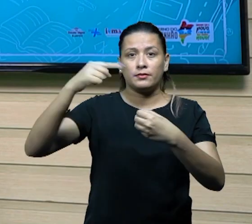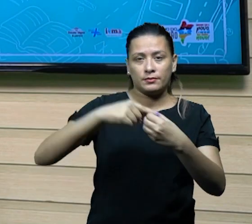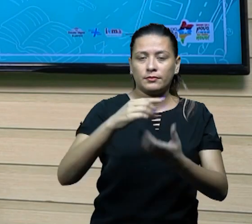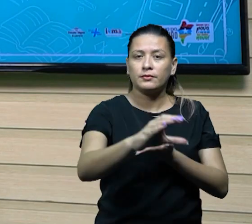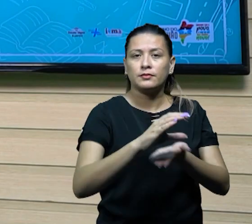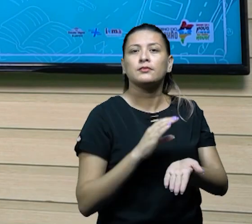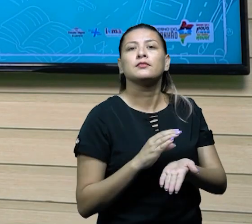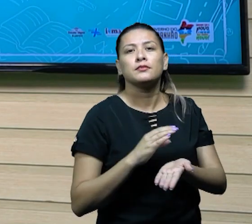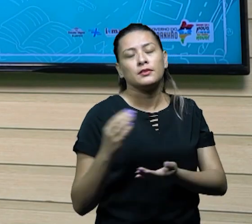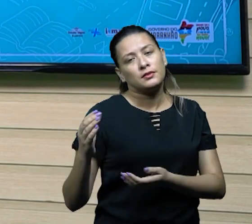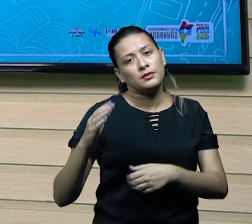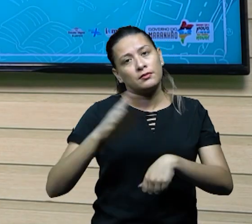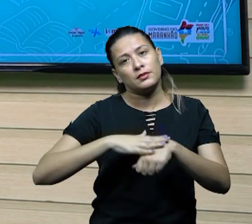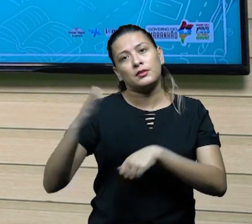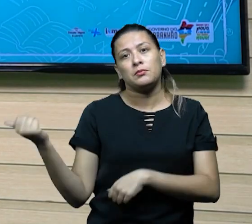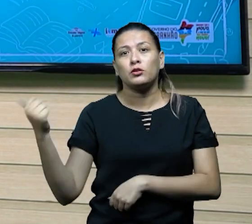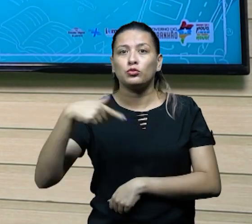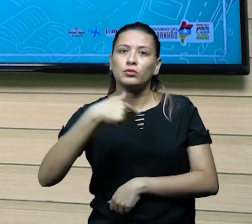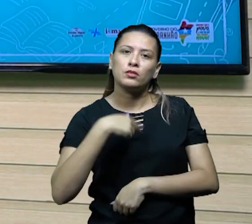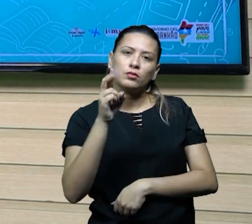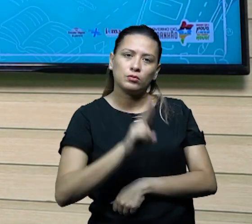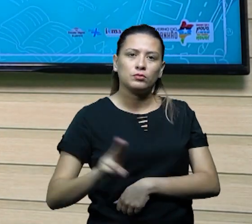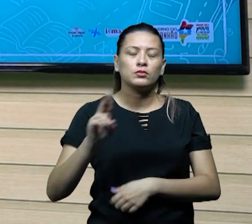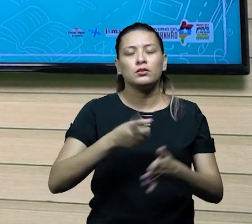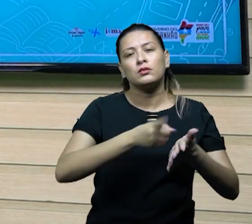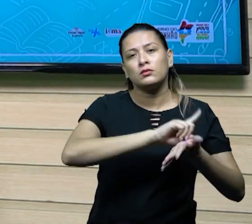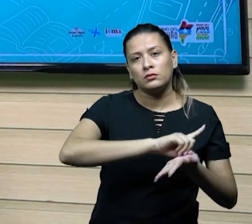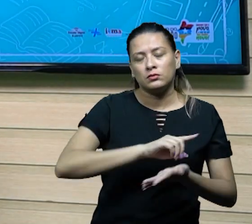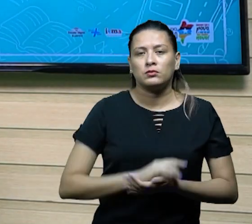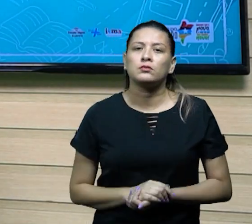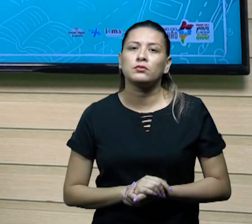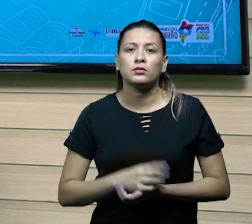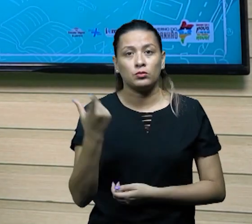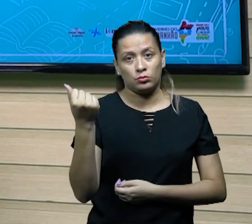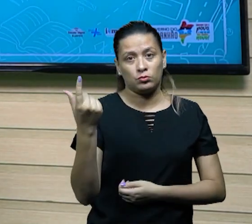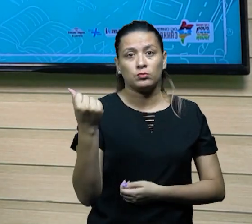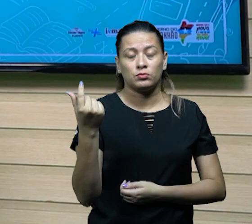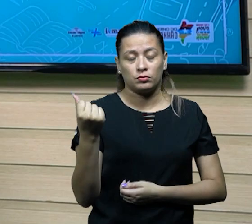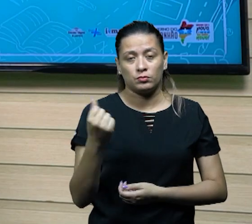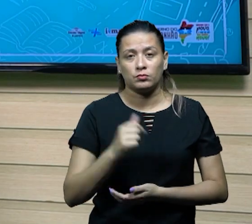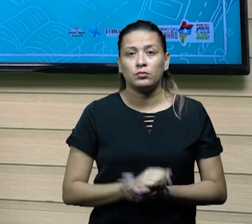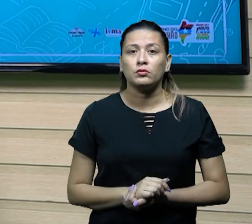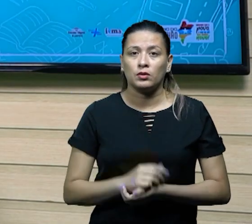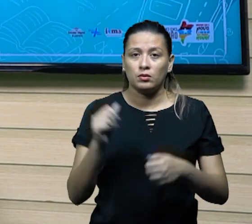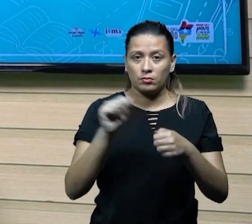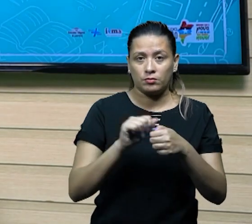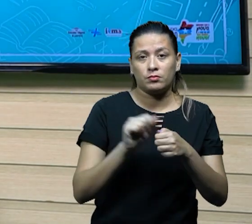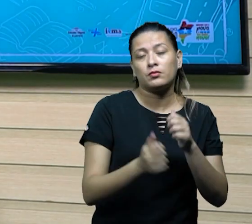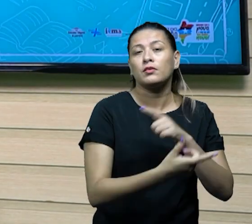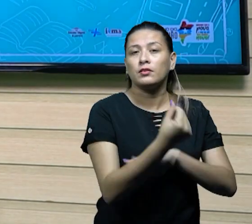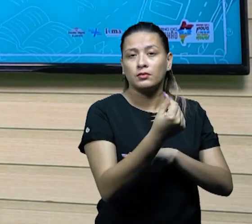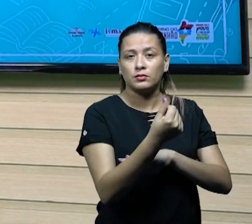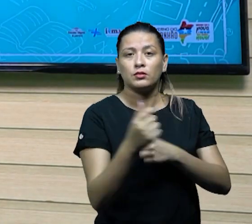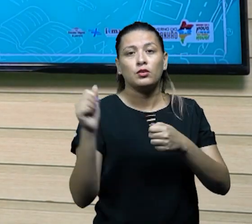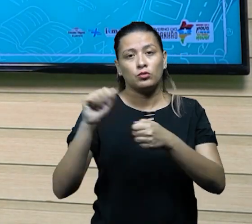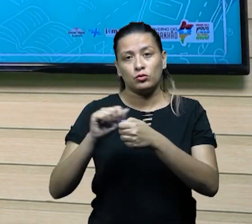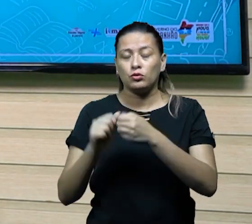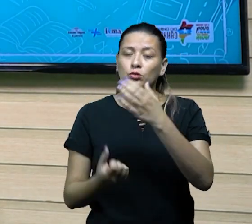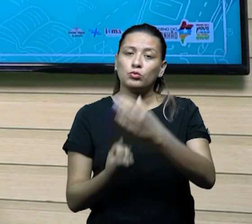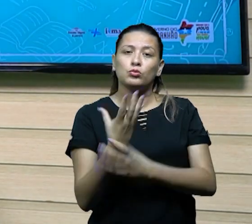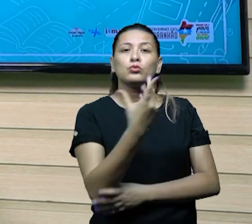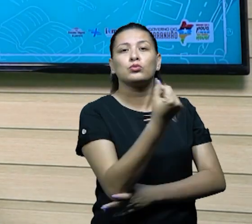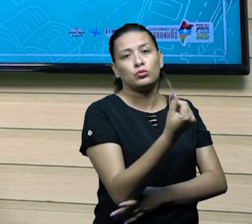gastar, mas eu vou ter um retorno. E normalmente esse retorno ele vai ser muito maior do que eu gastei. É aquele famoso